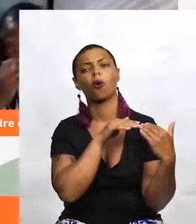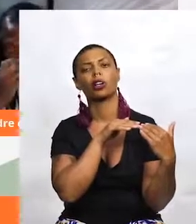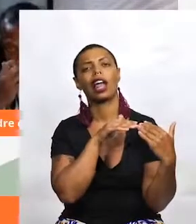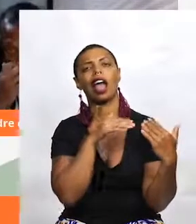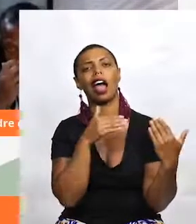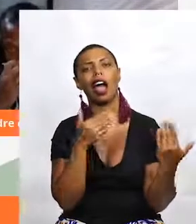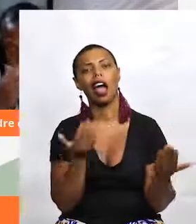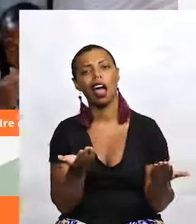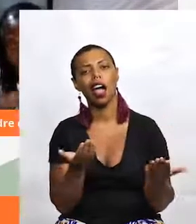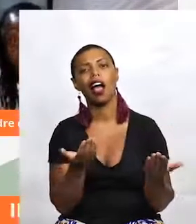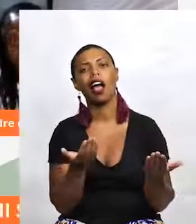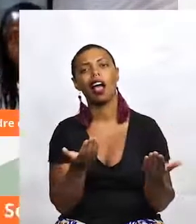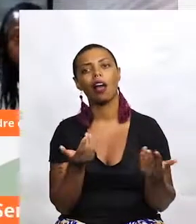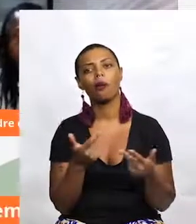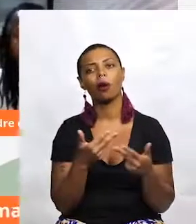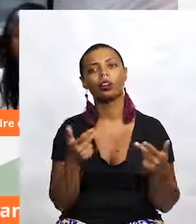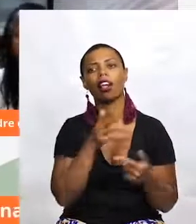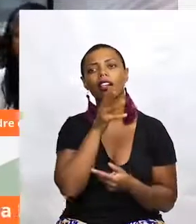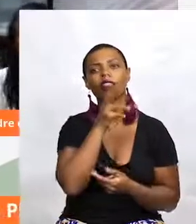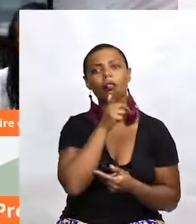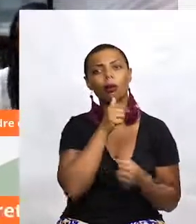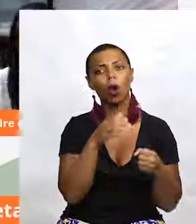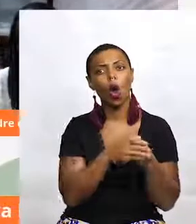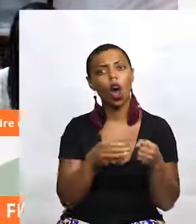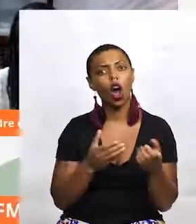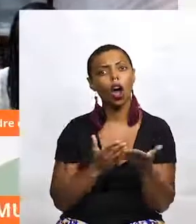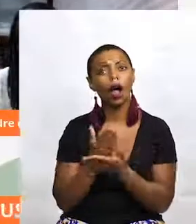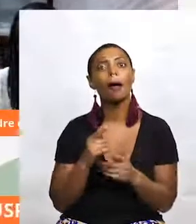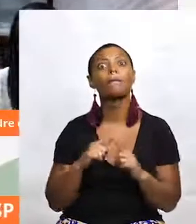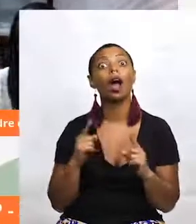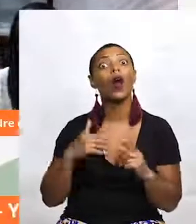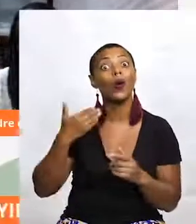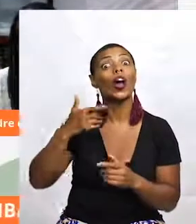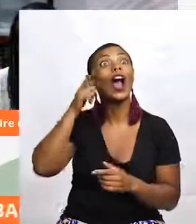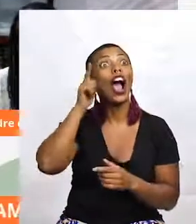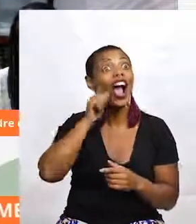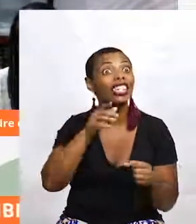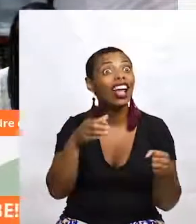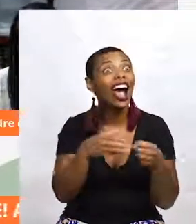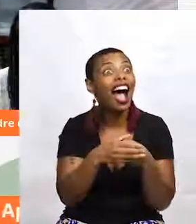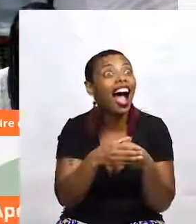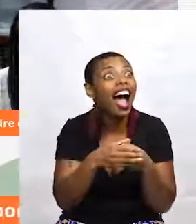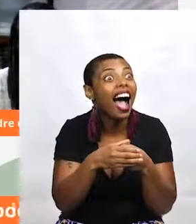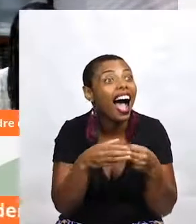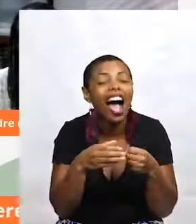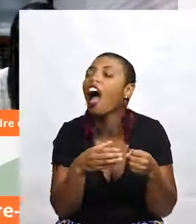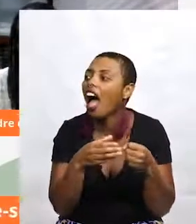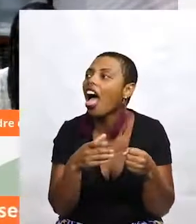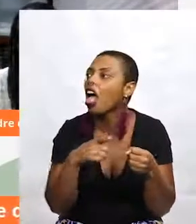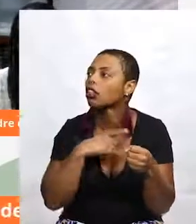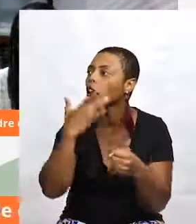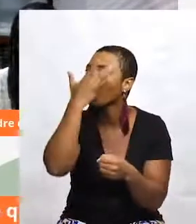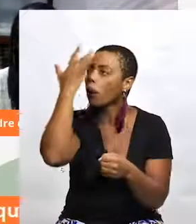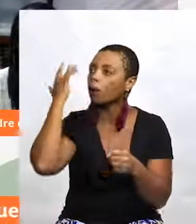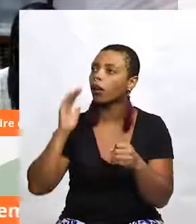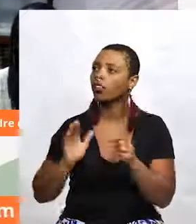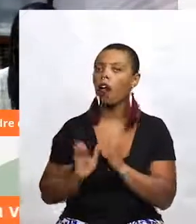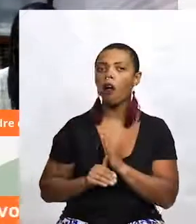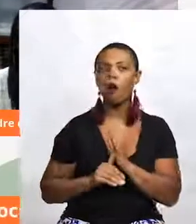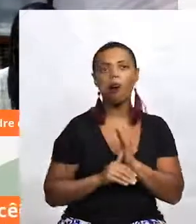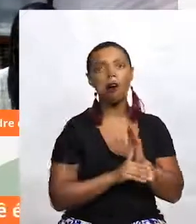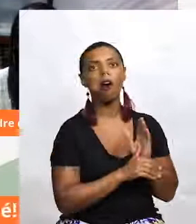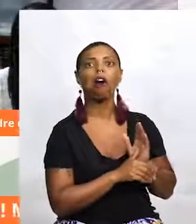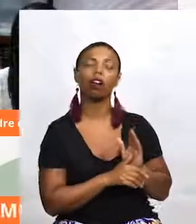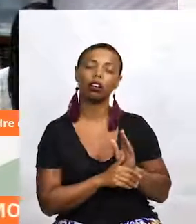a questão que demorou para implementar as cotas e quando implementou ainda tem fraude, né, que tomam grande parte, né, que